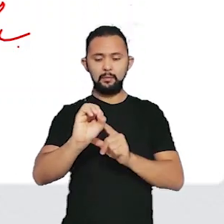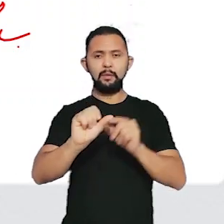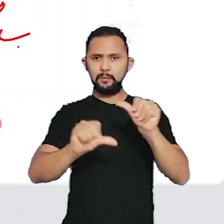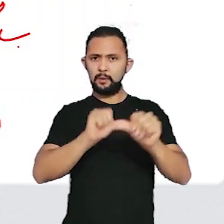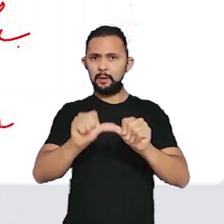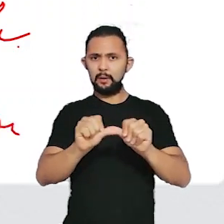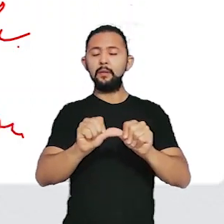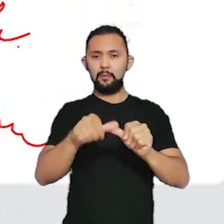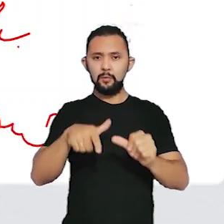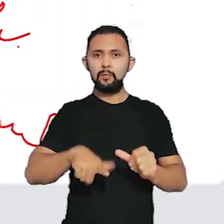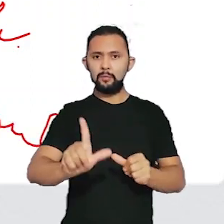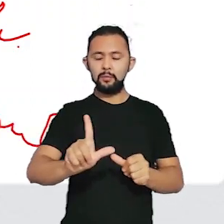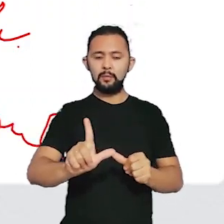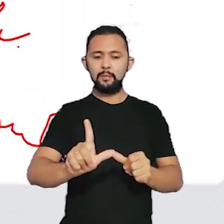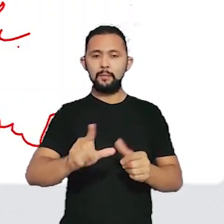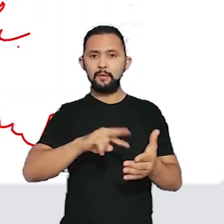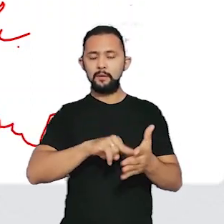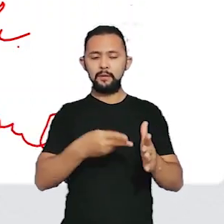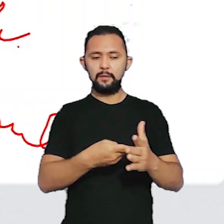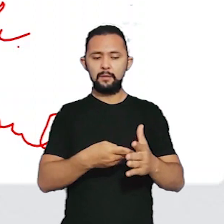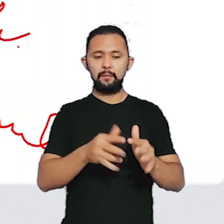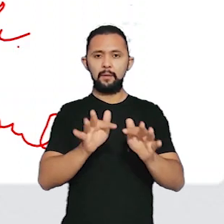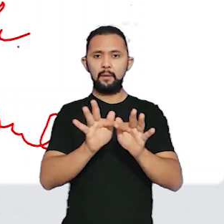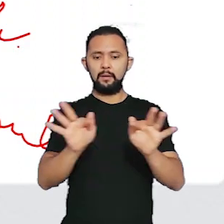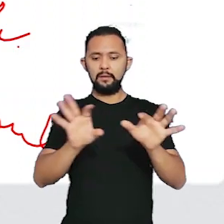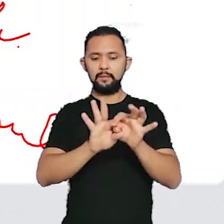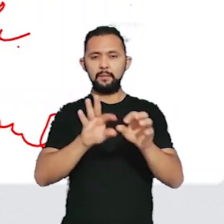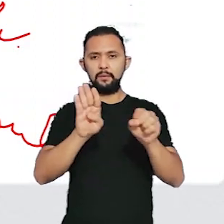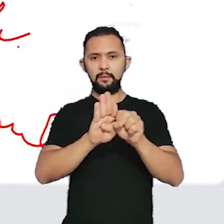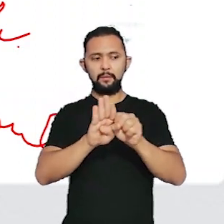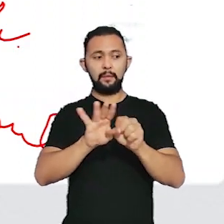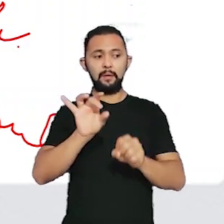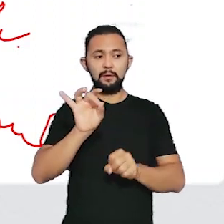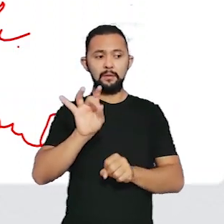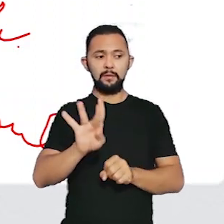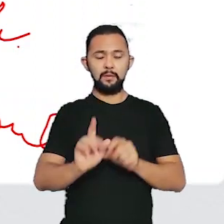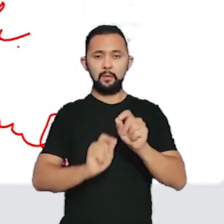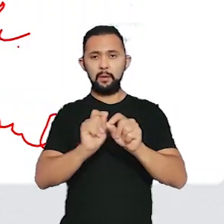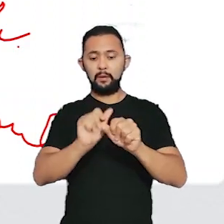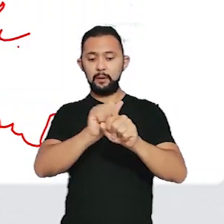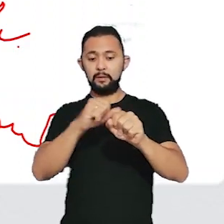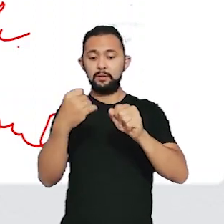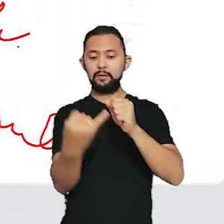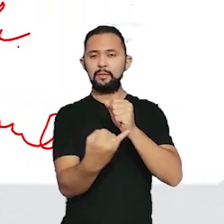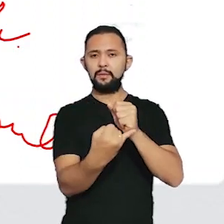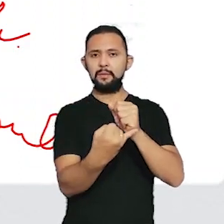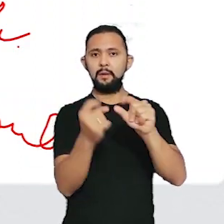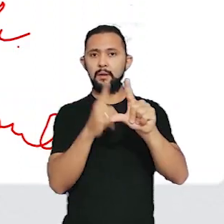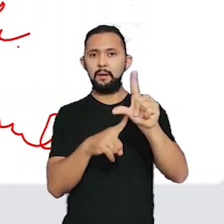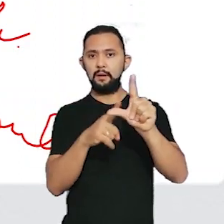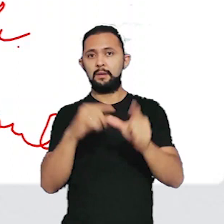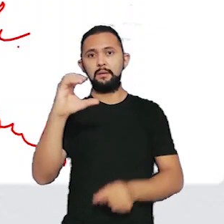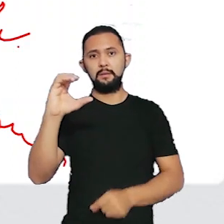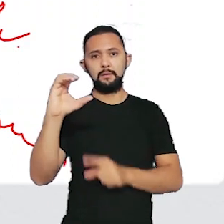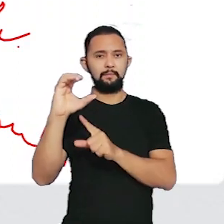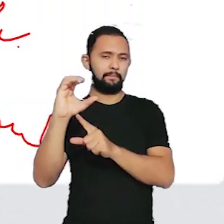pelo pronome isso, a oração aí é substantiva. Então, eu só tenho uma oração adjetiva, tá? Na letra